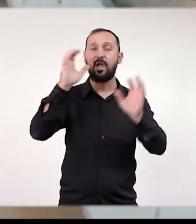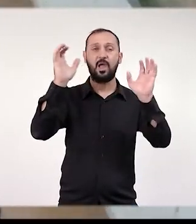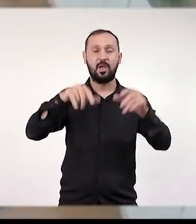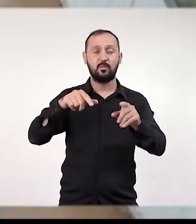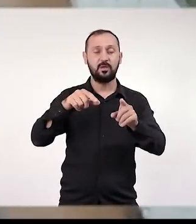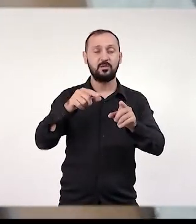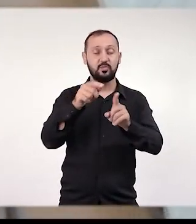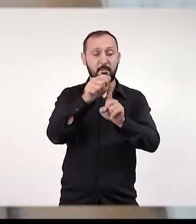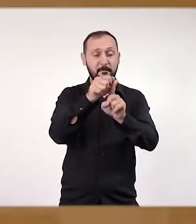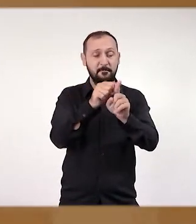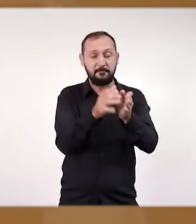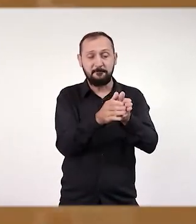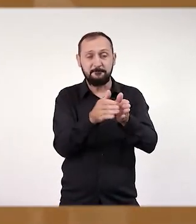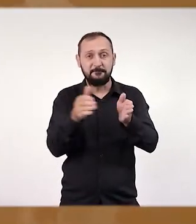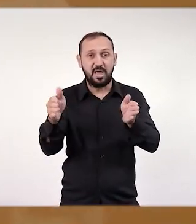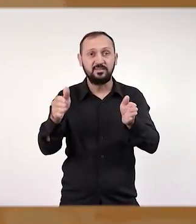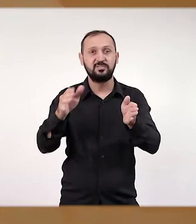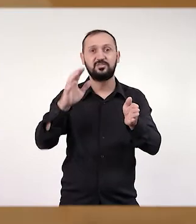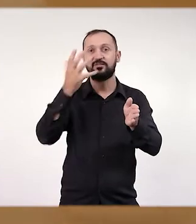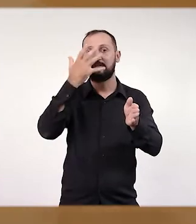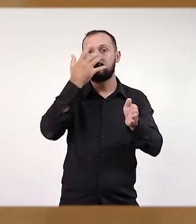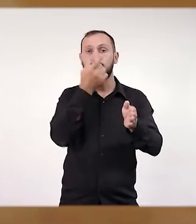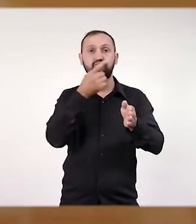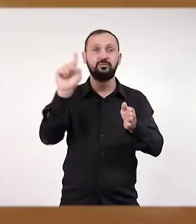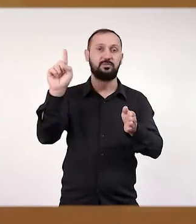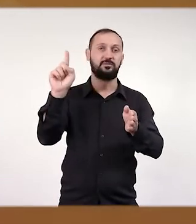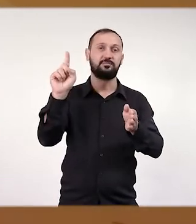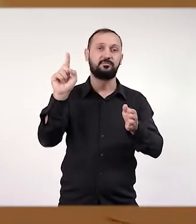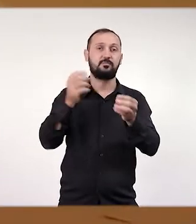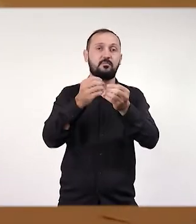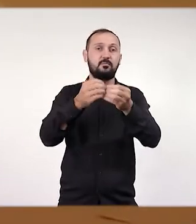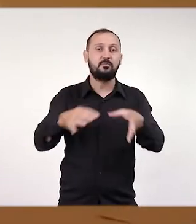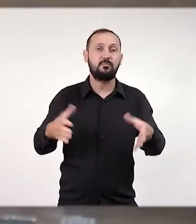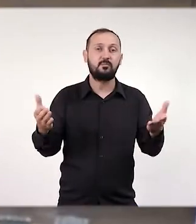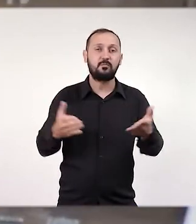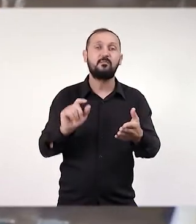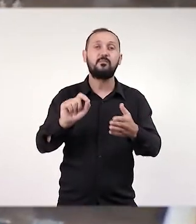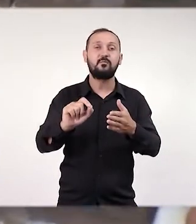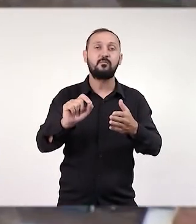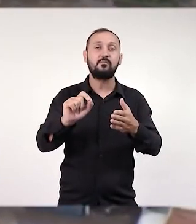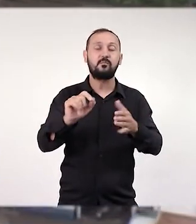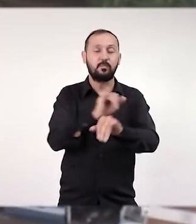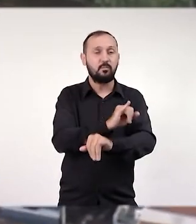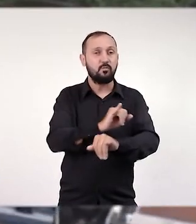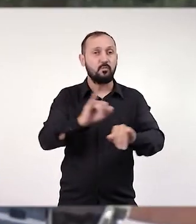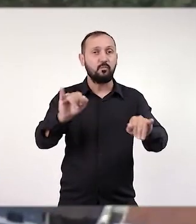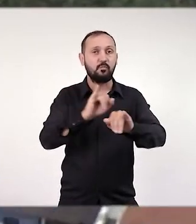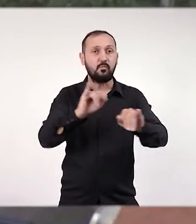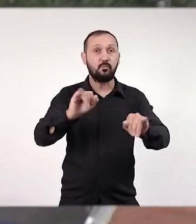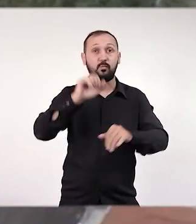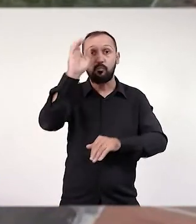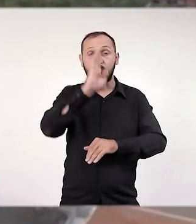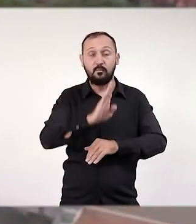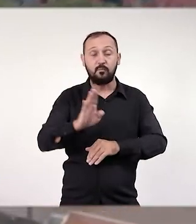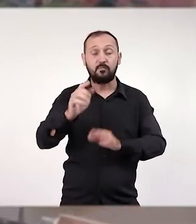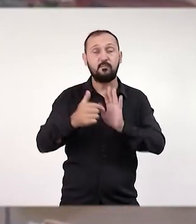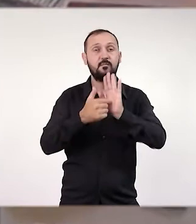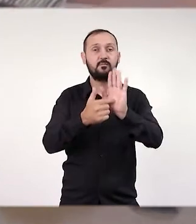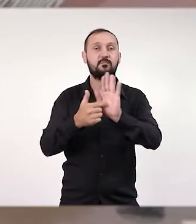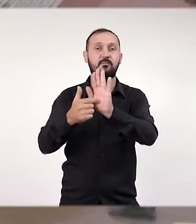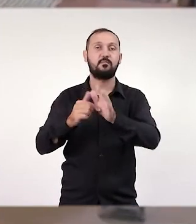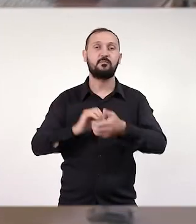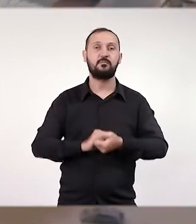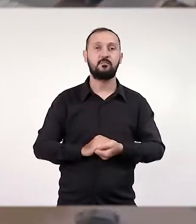de toda a precipitação esperada para o mês de fevereiro. Os prejuízos deste dia foram destaque nos noticiários de